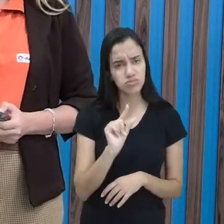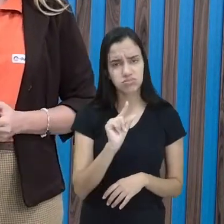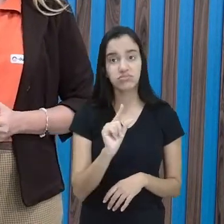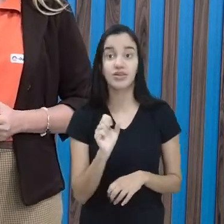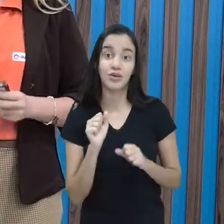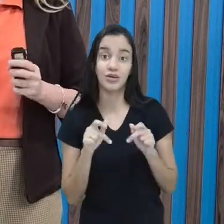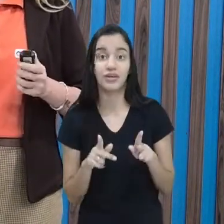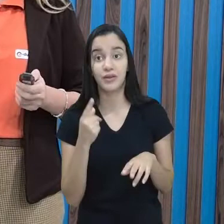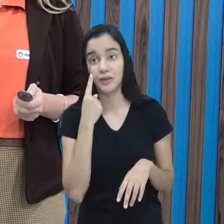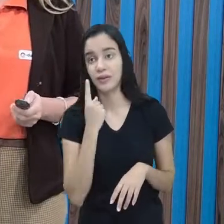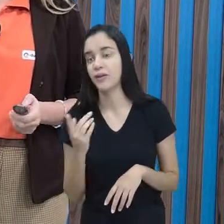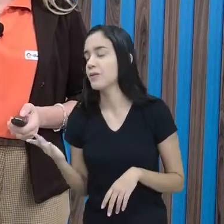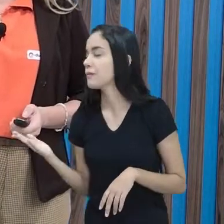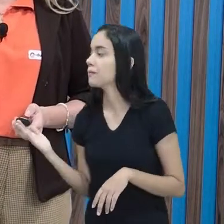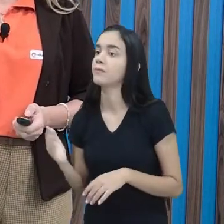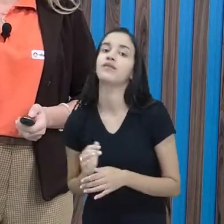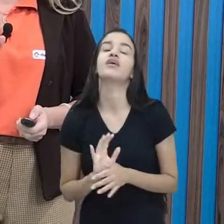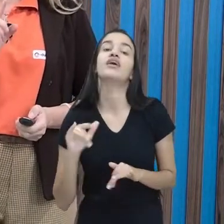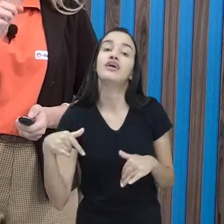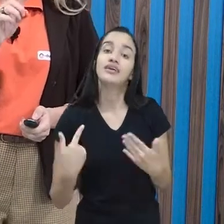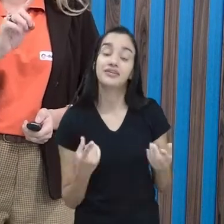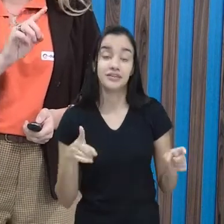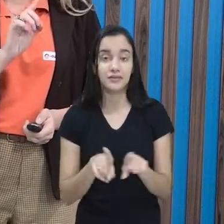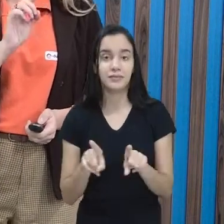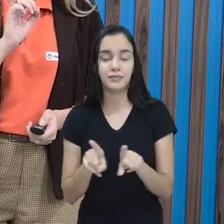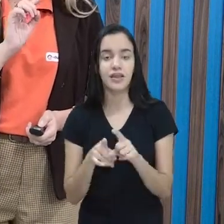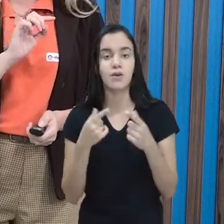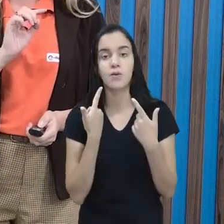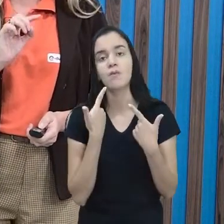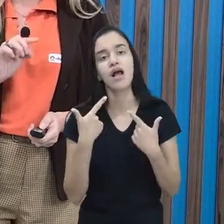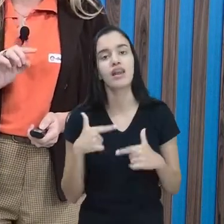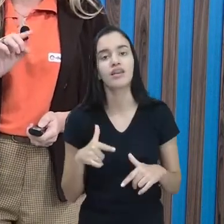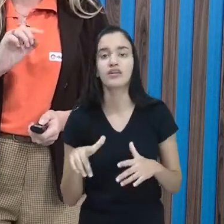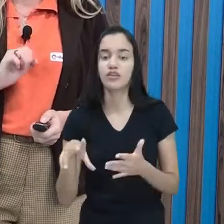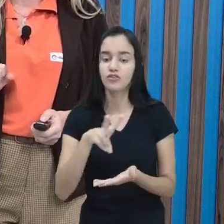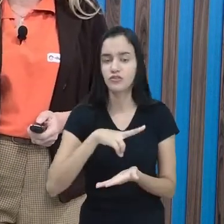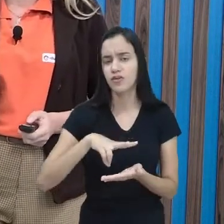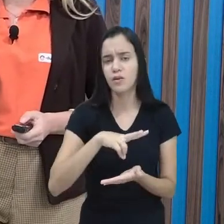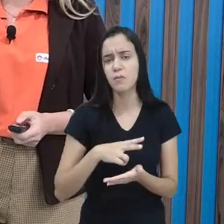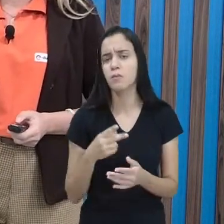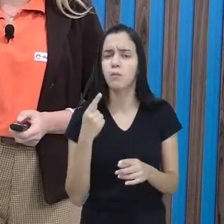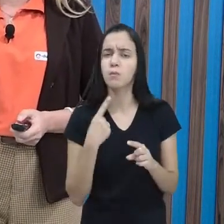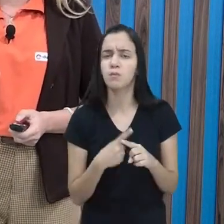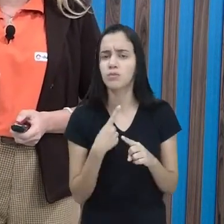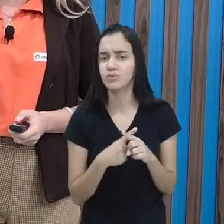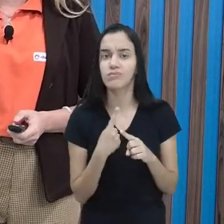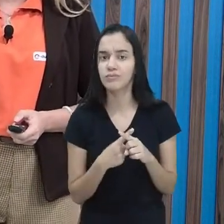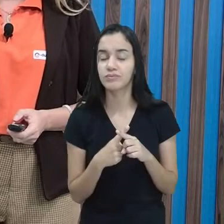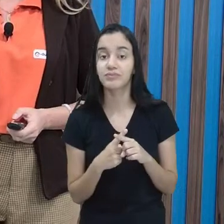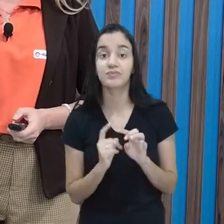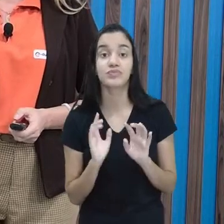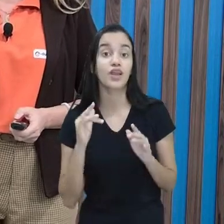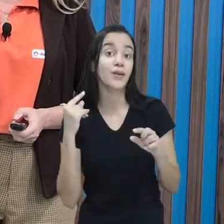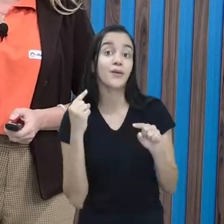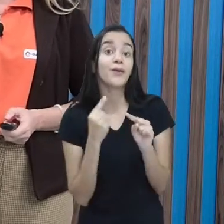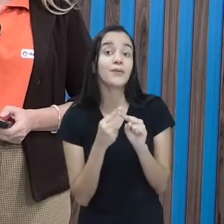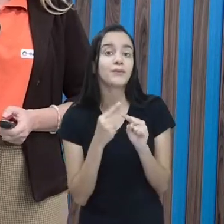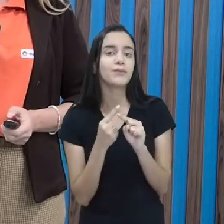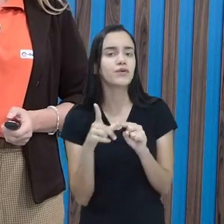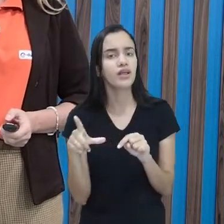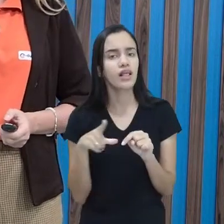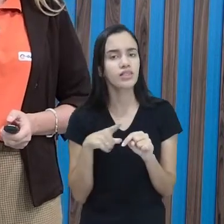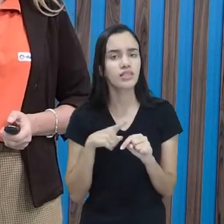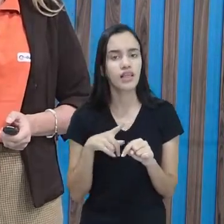tá? Ali nós vimos uma linguagem verbal. Por que uma linguagem verbal? Porque ali